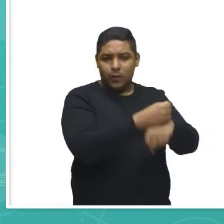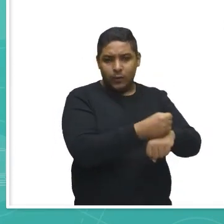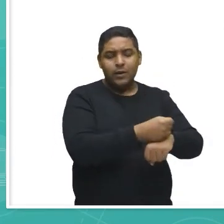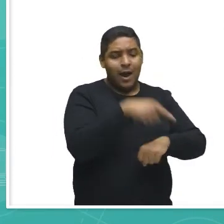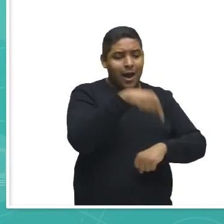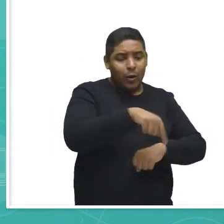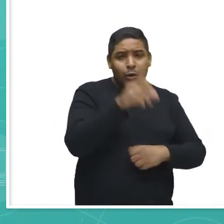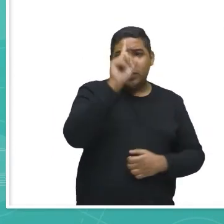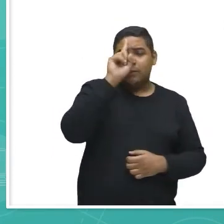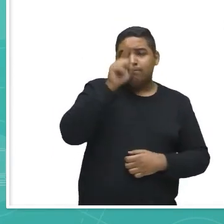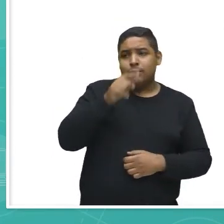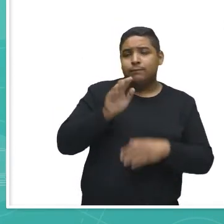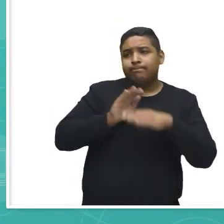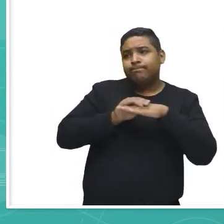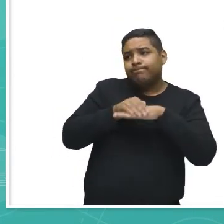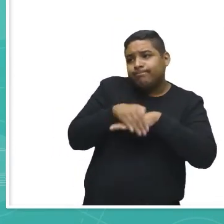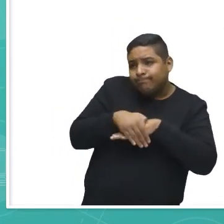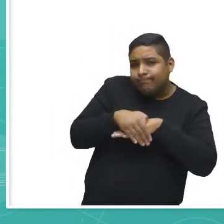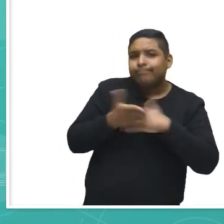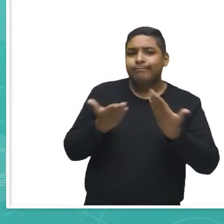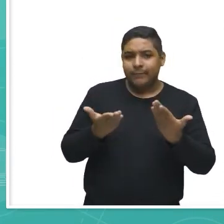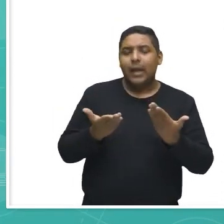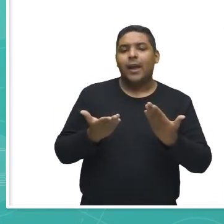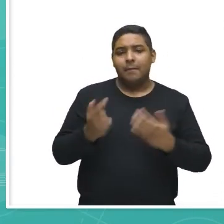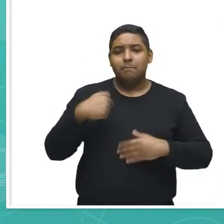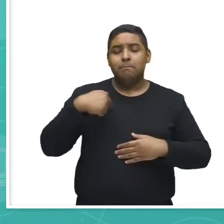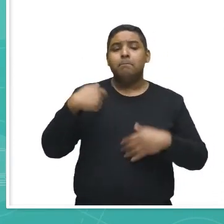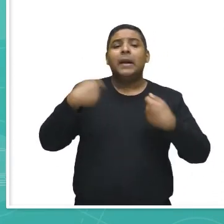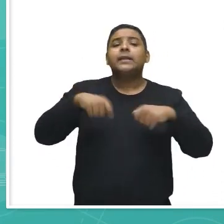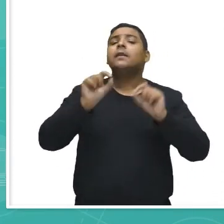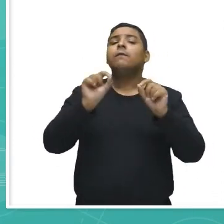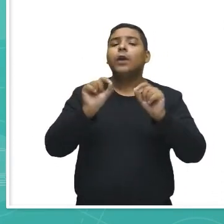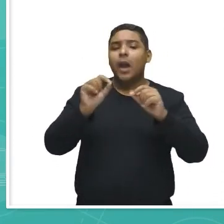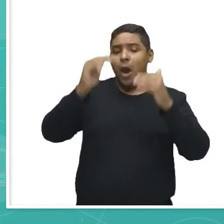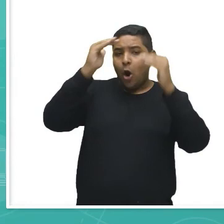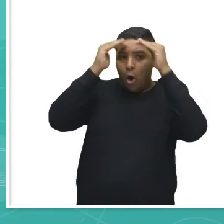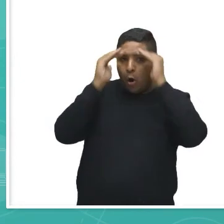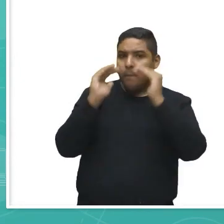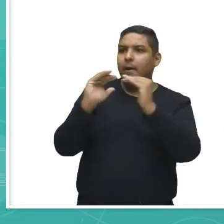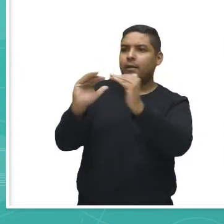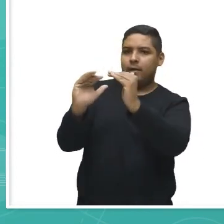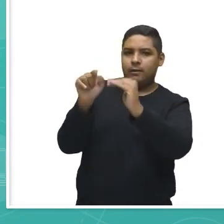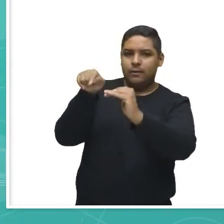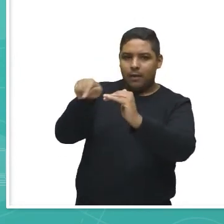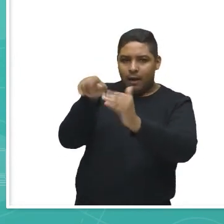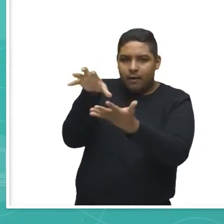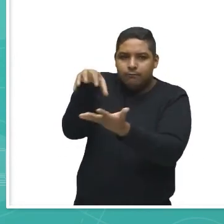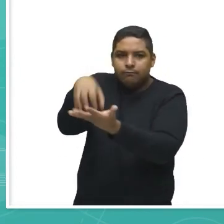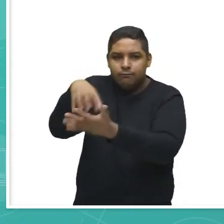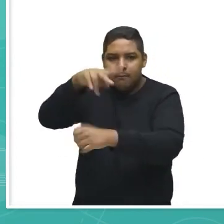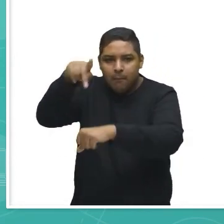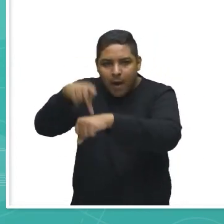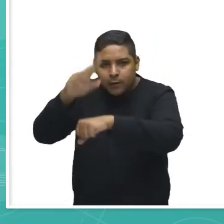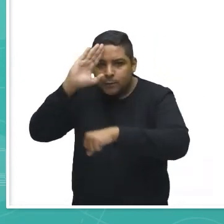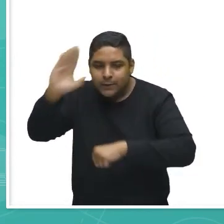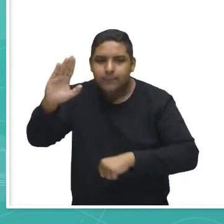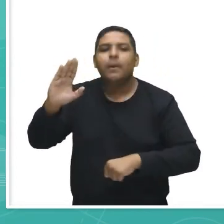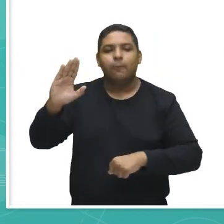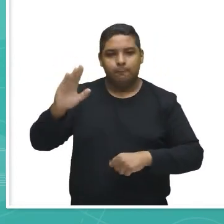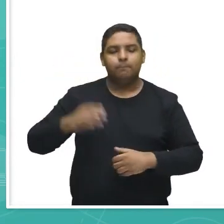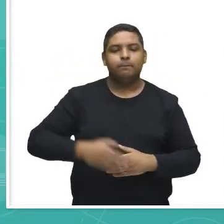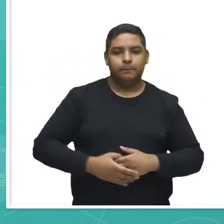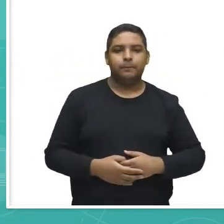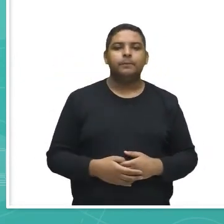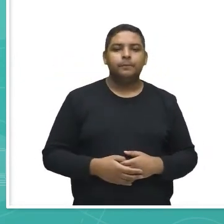ela pedia. Então isso fez com que surgissem esses pactos coloniais. Vamos pegar o exemplo de Portugal